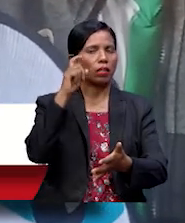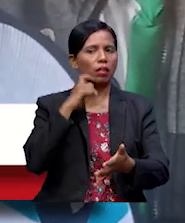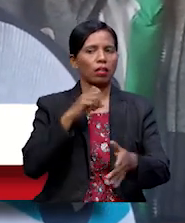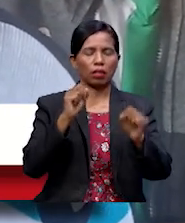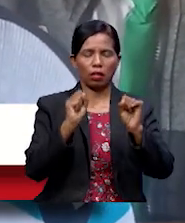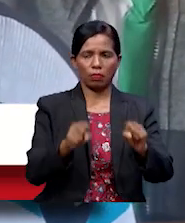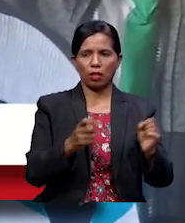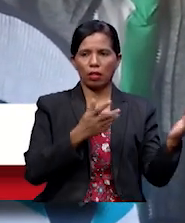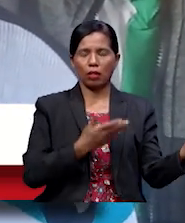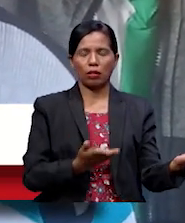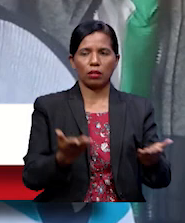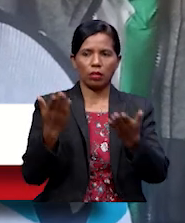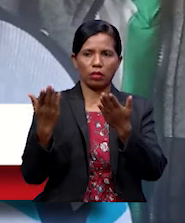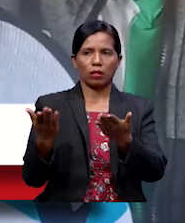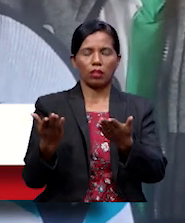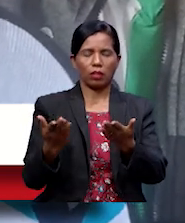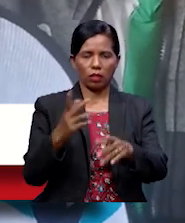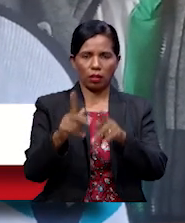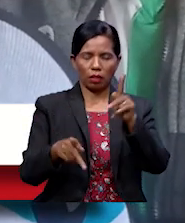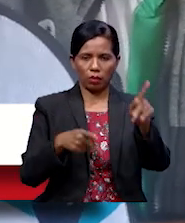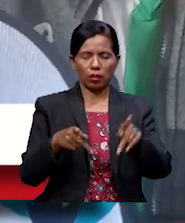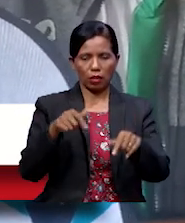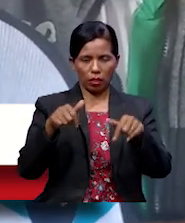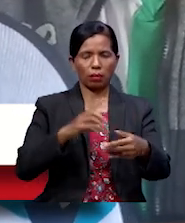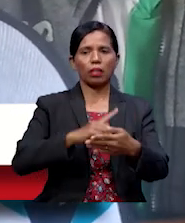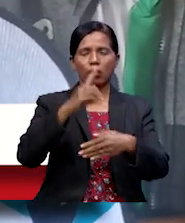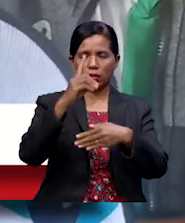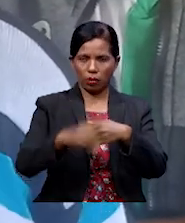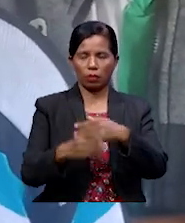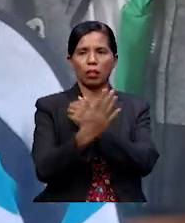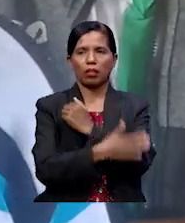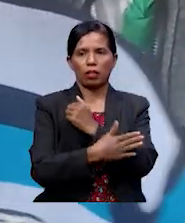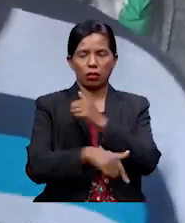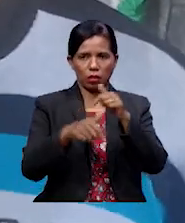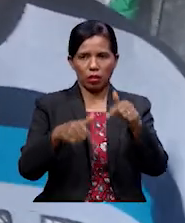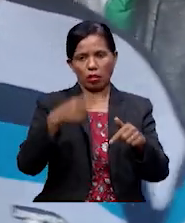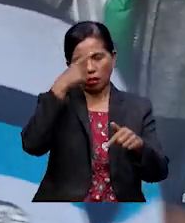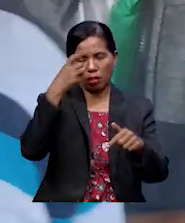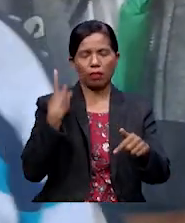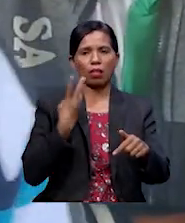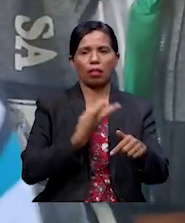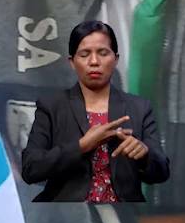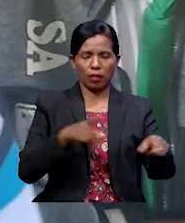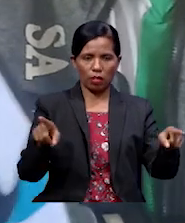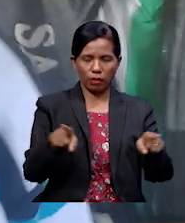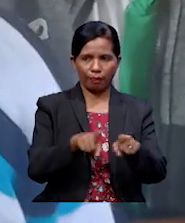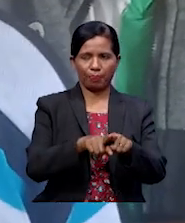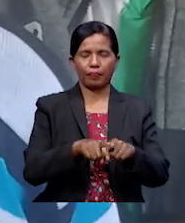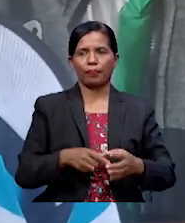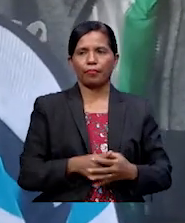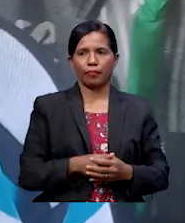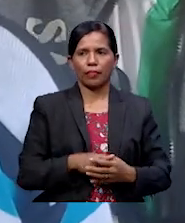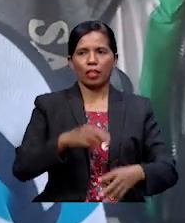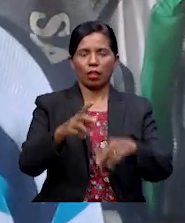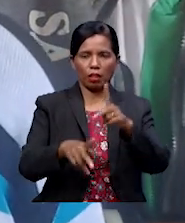luri povo ne bahia desenvolvimento. Nu mos barai dane. Tamba ami nudar milio nudar